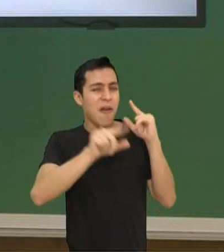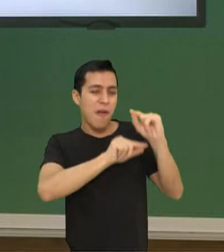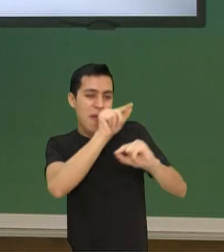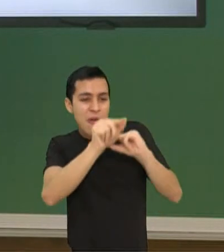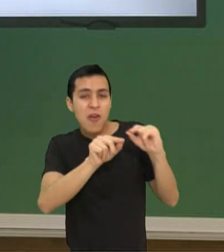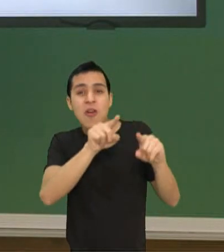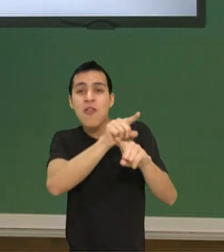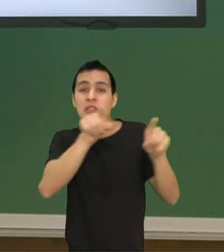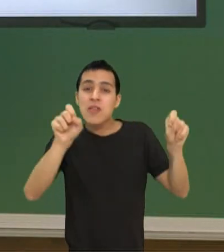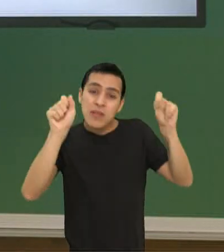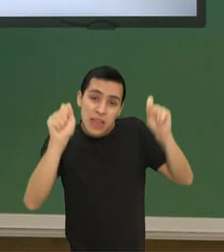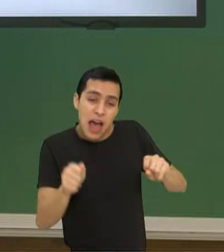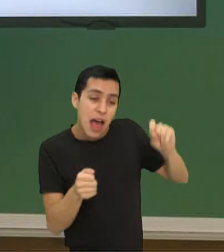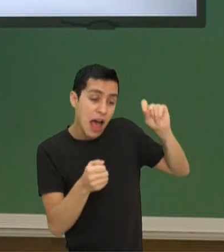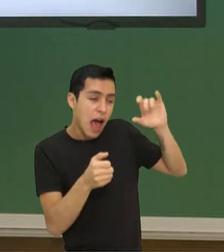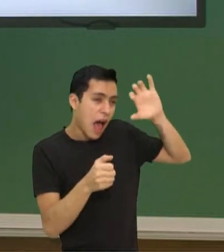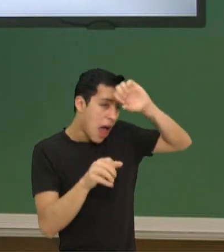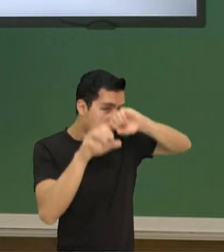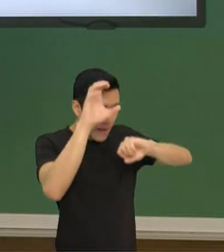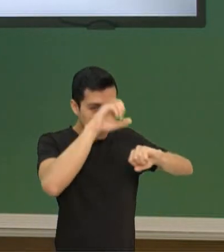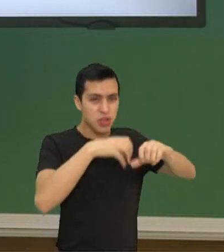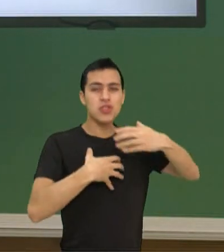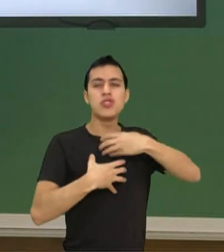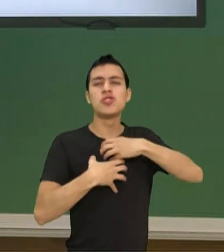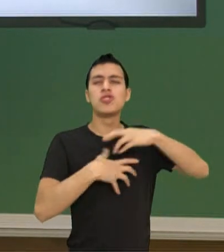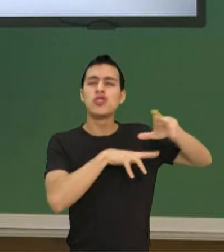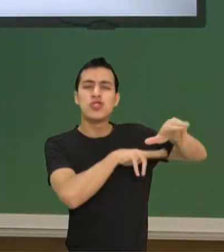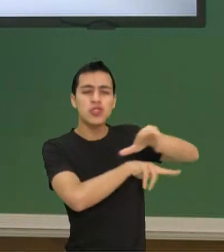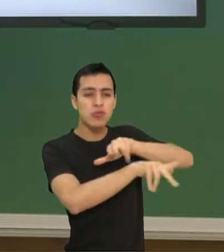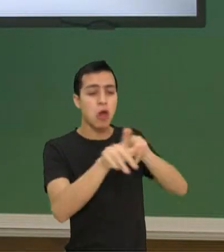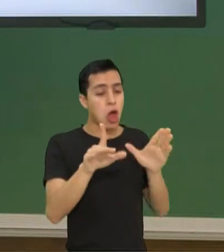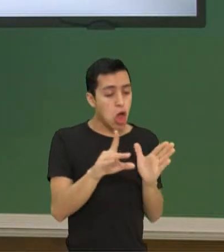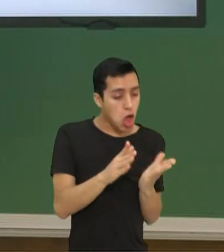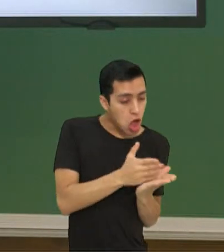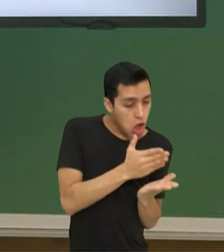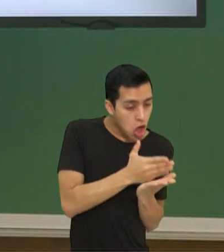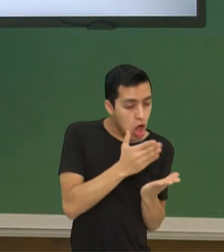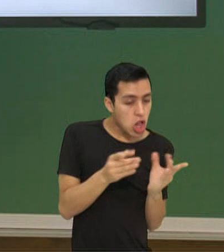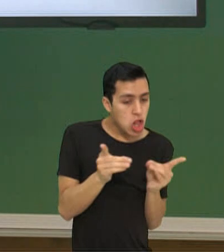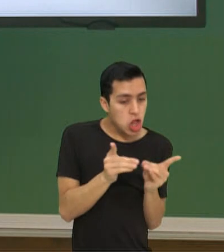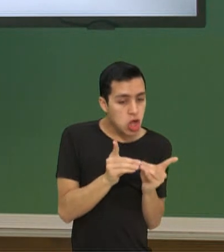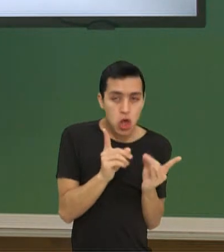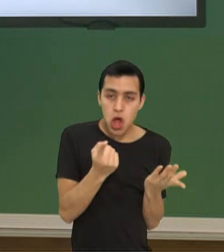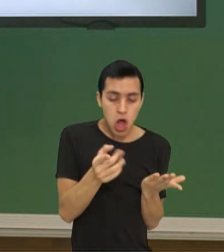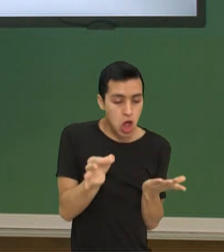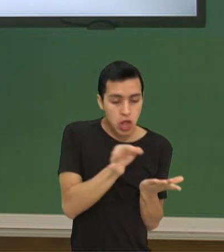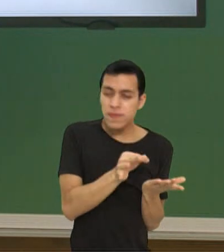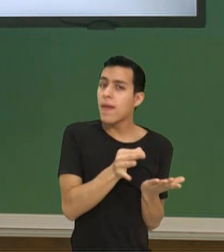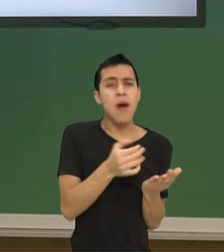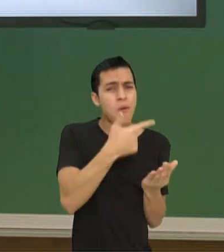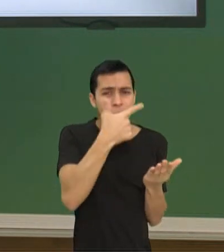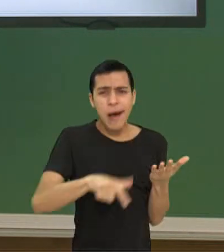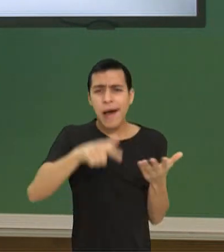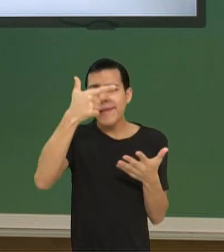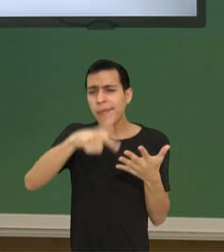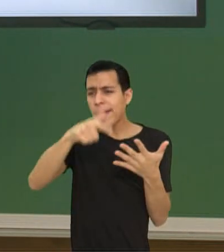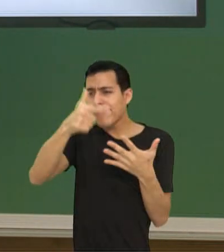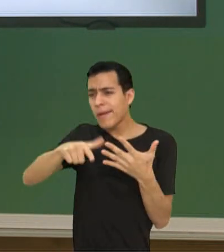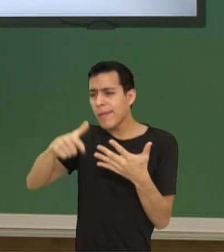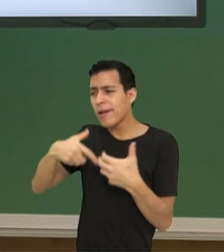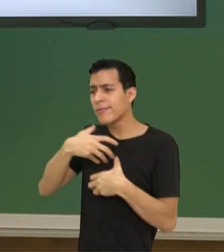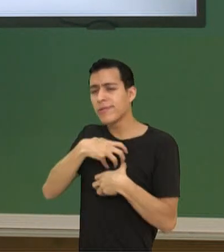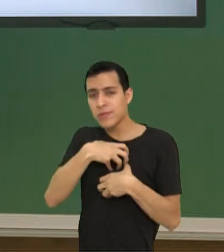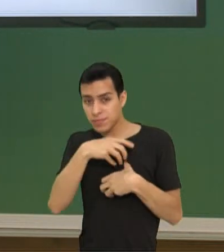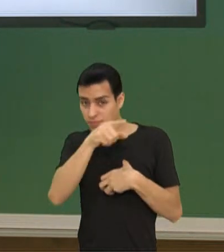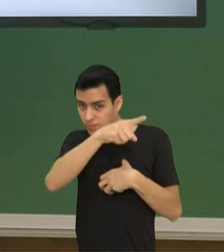você pode aprender de várias formas, não só no livro didático. E aí fica o meu desafio a você, sempre que você olhar